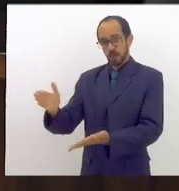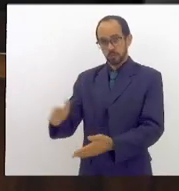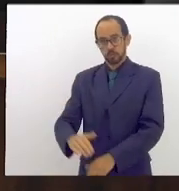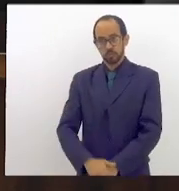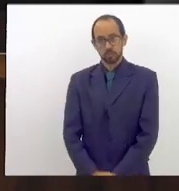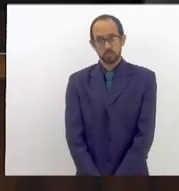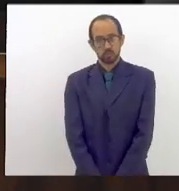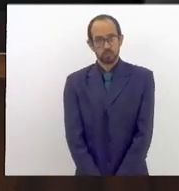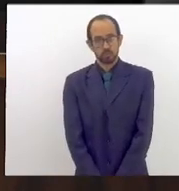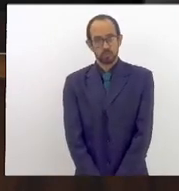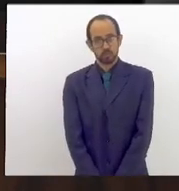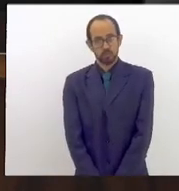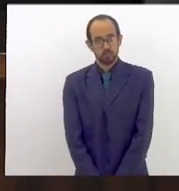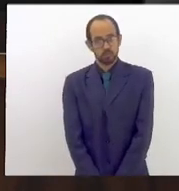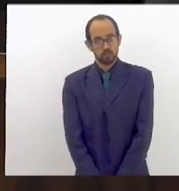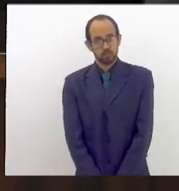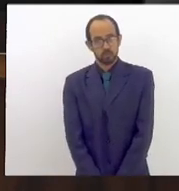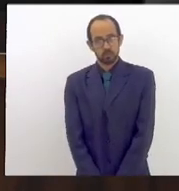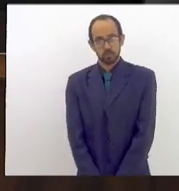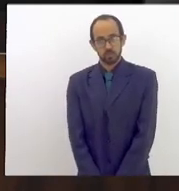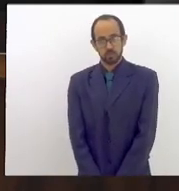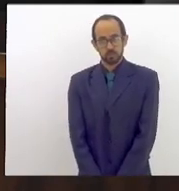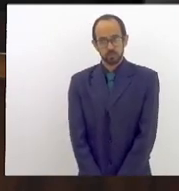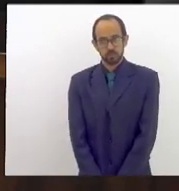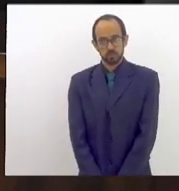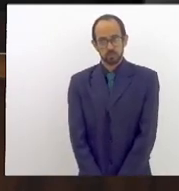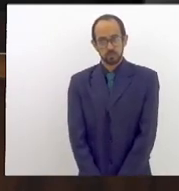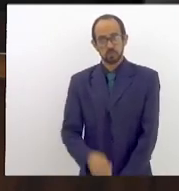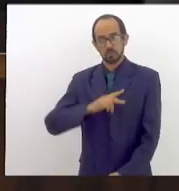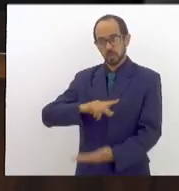eu entendo que você processos